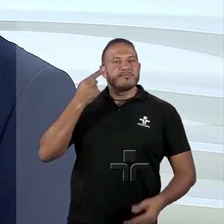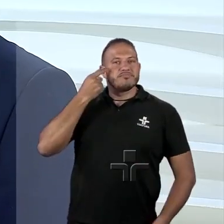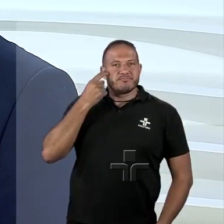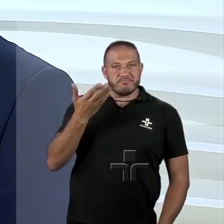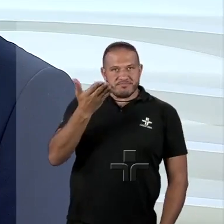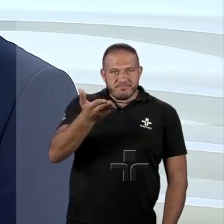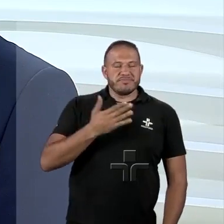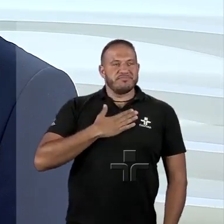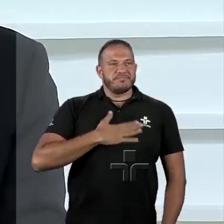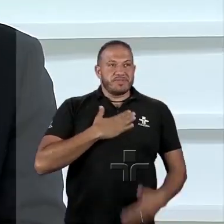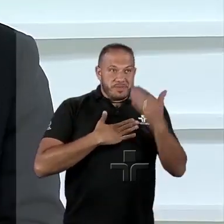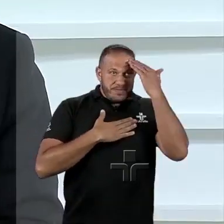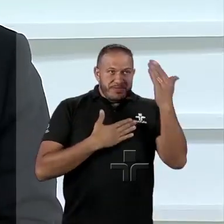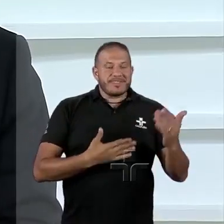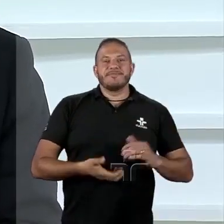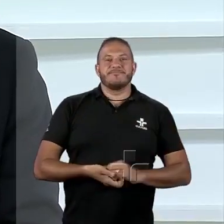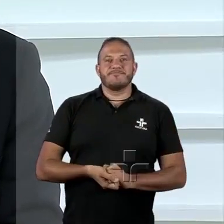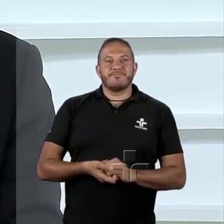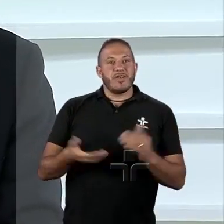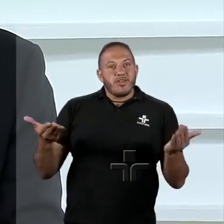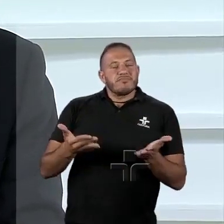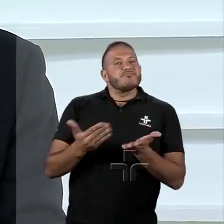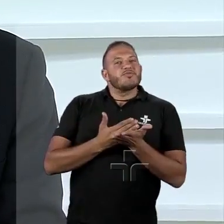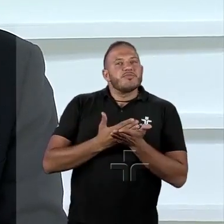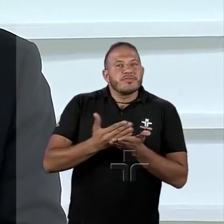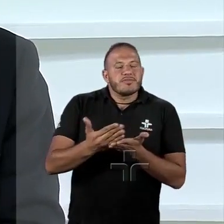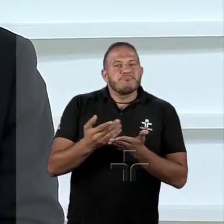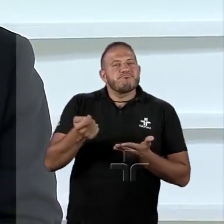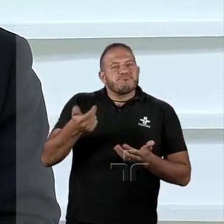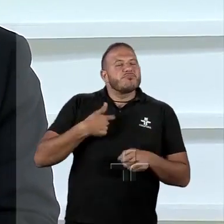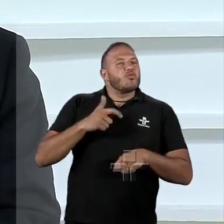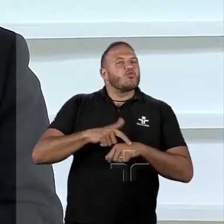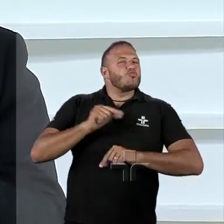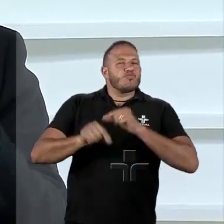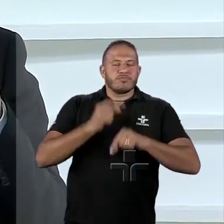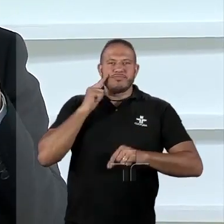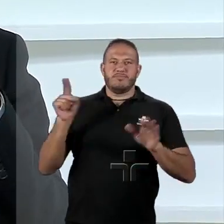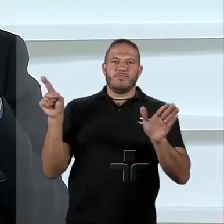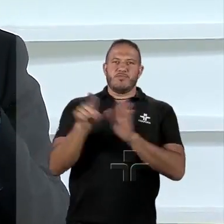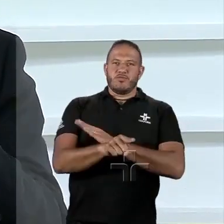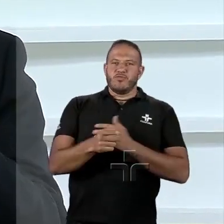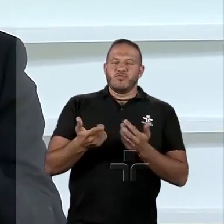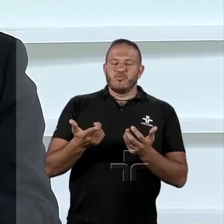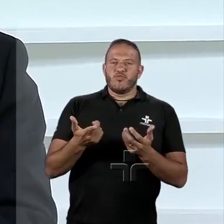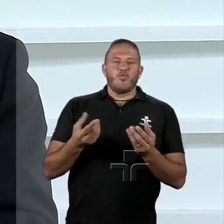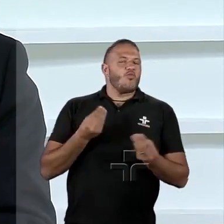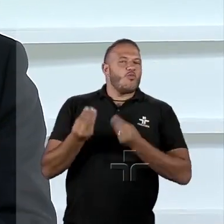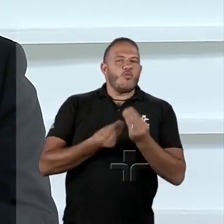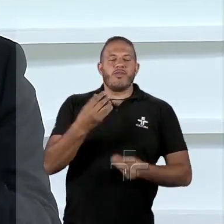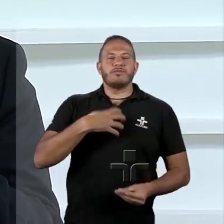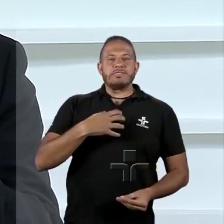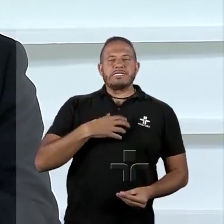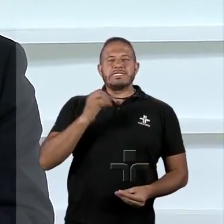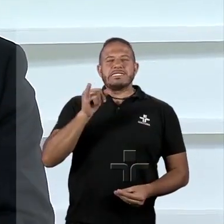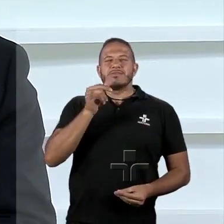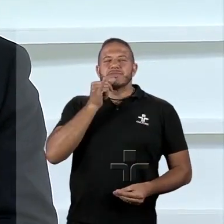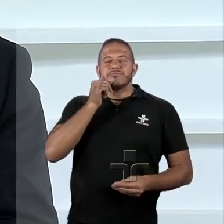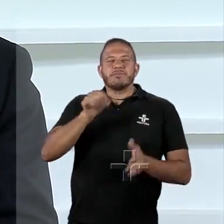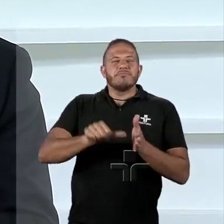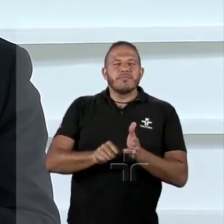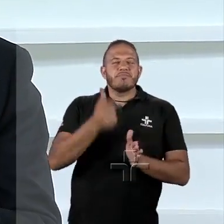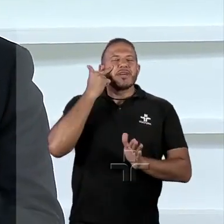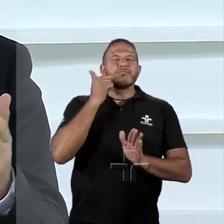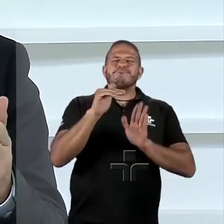estar aqui com vocês. E vamos conversar logo com uma pergunta, qual seria, assim, sua primeira medida